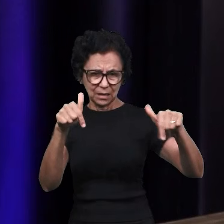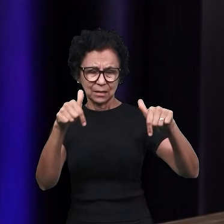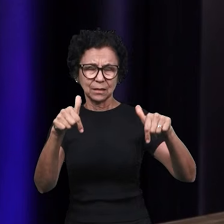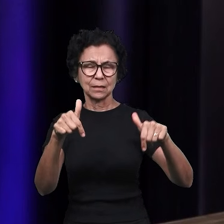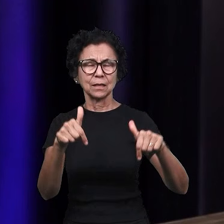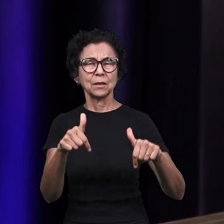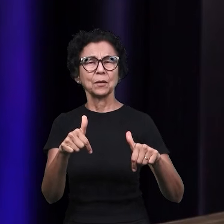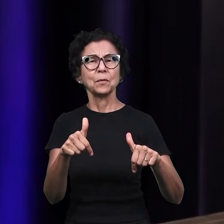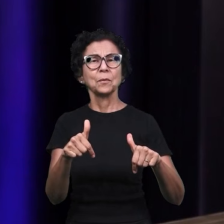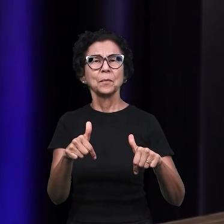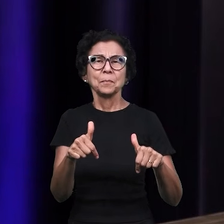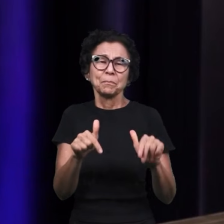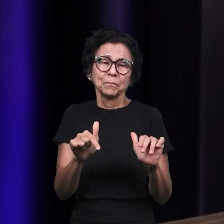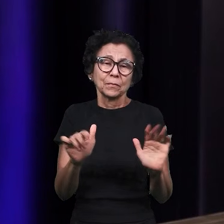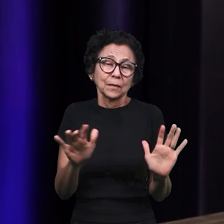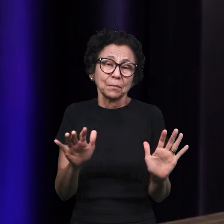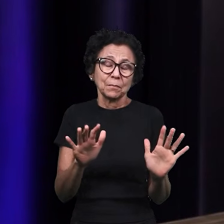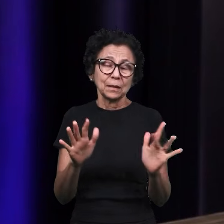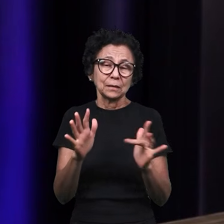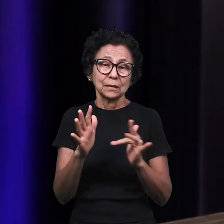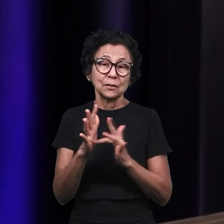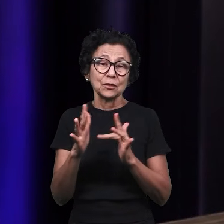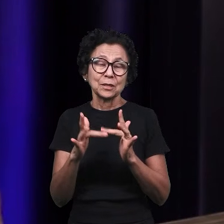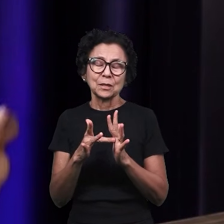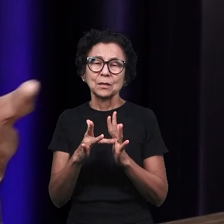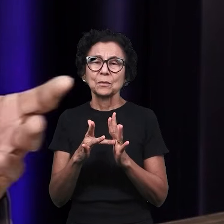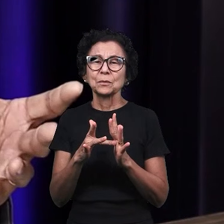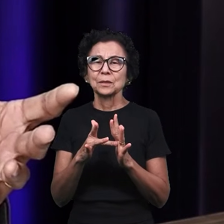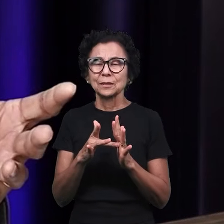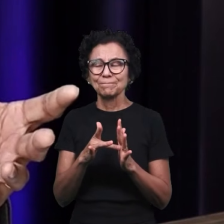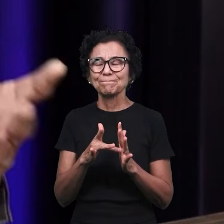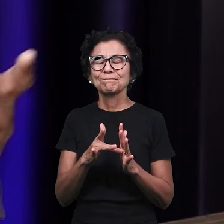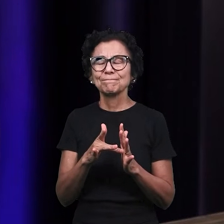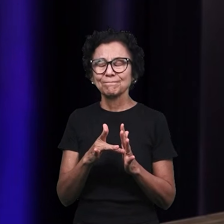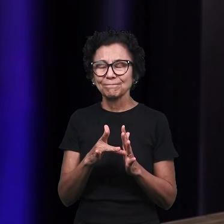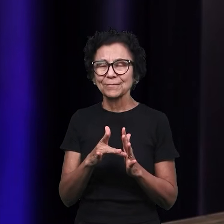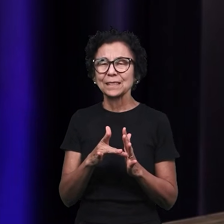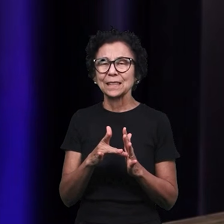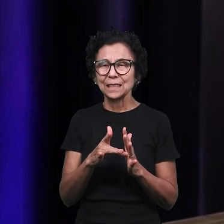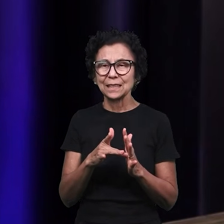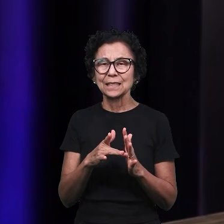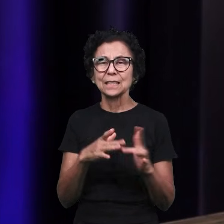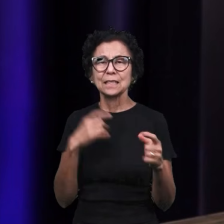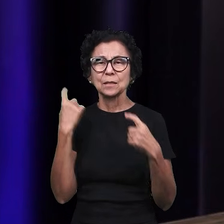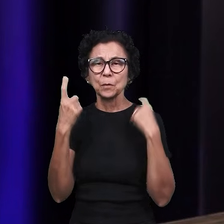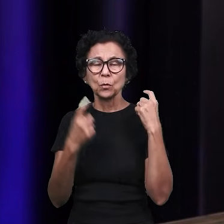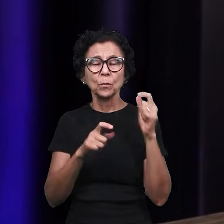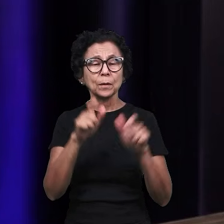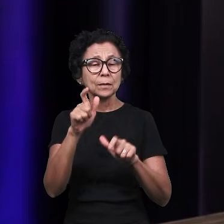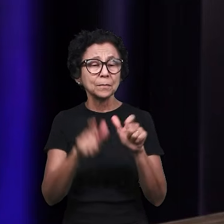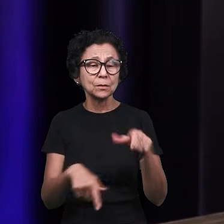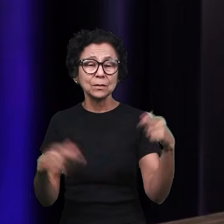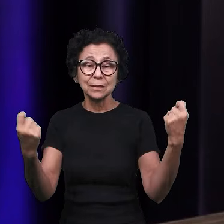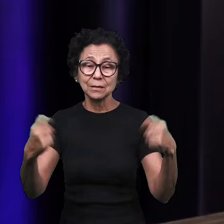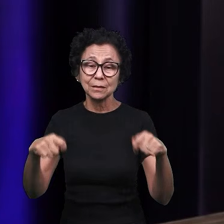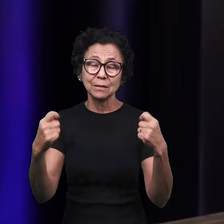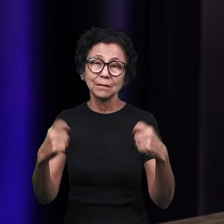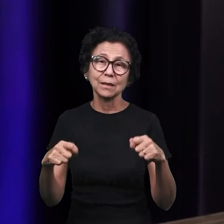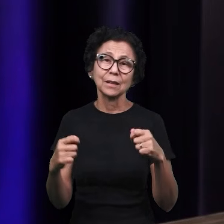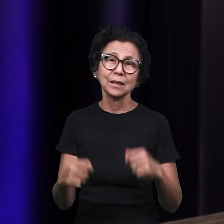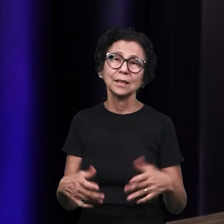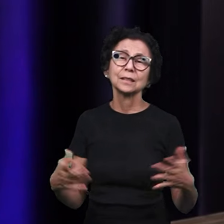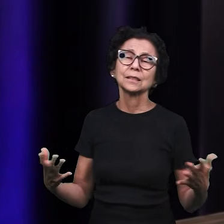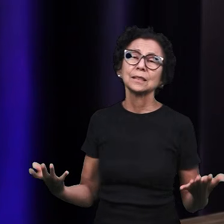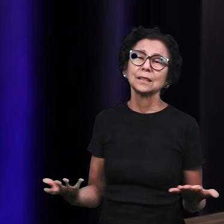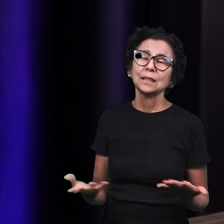uma palavra, mas Jesus, embora todo este poder, ele se importa com o necessitado, com o pequeno.